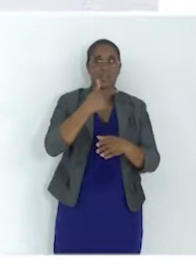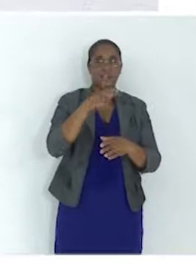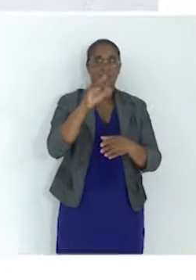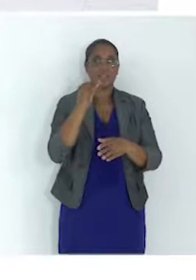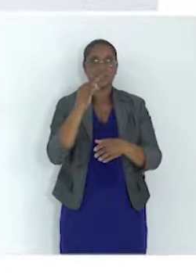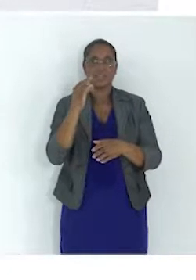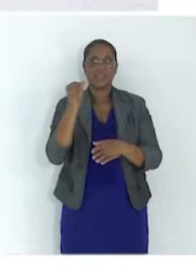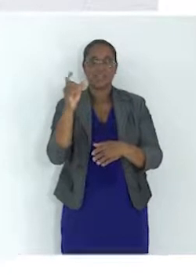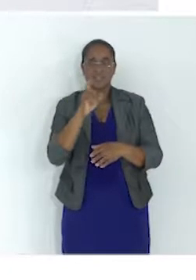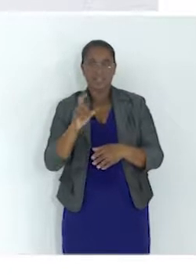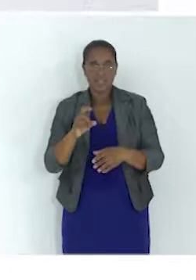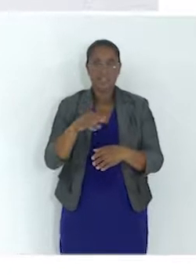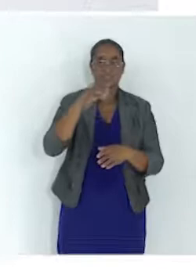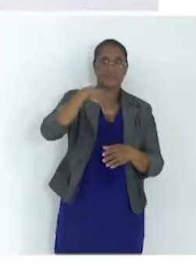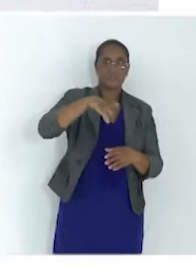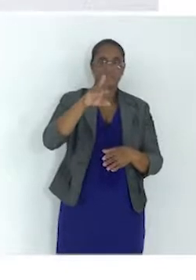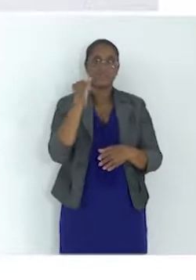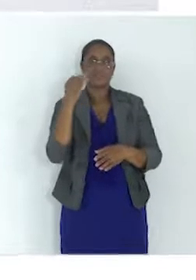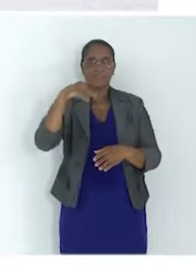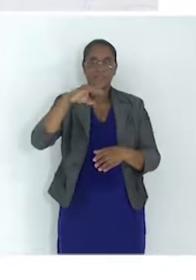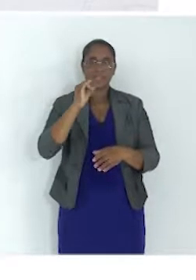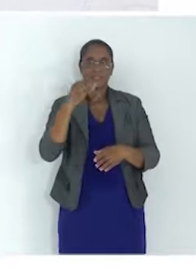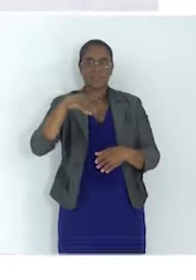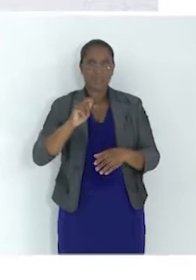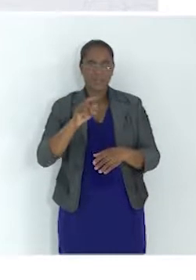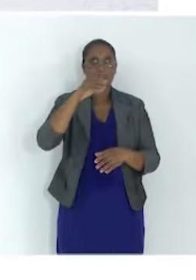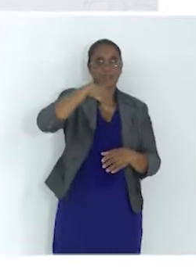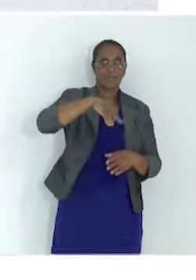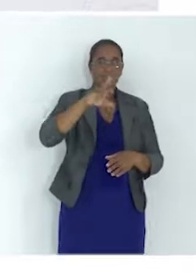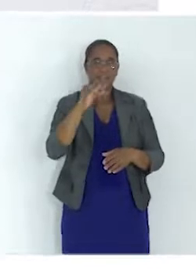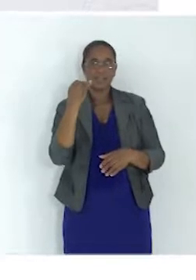príncipe, princesa. Muito bem. E ainda,